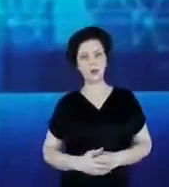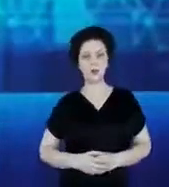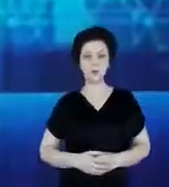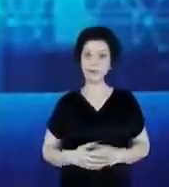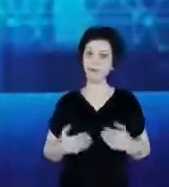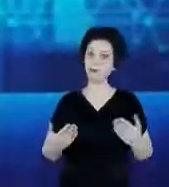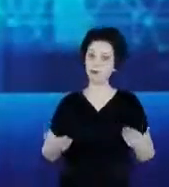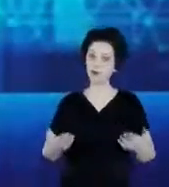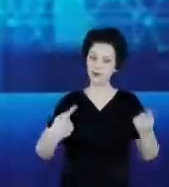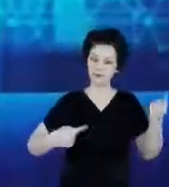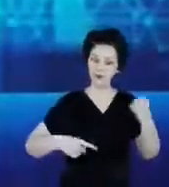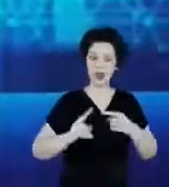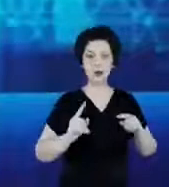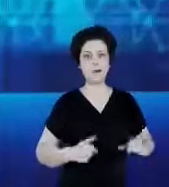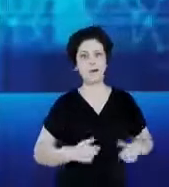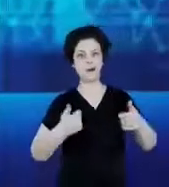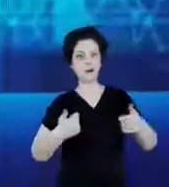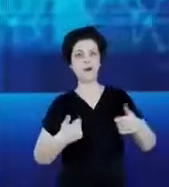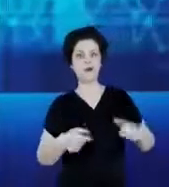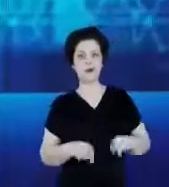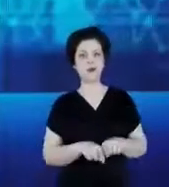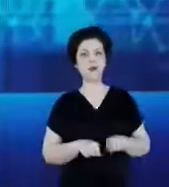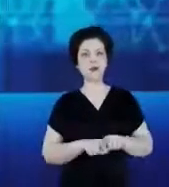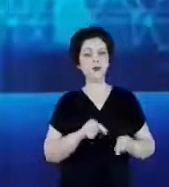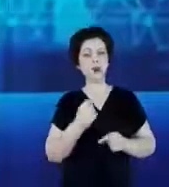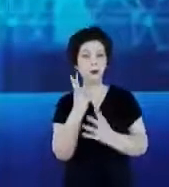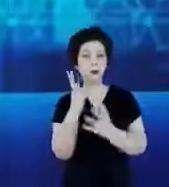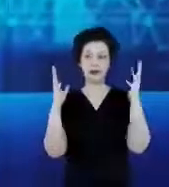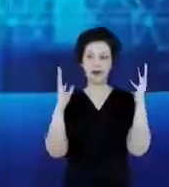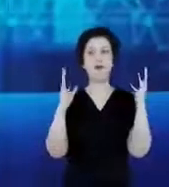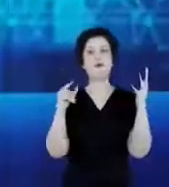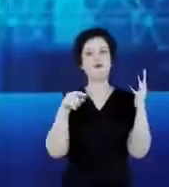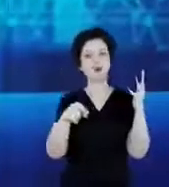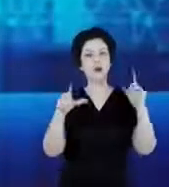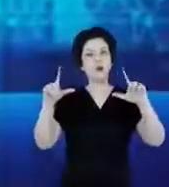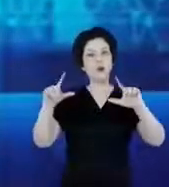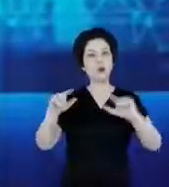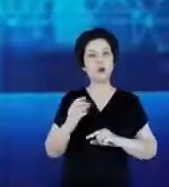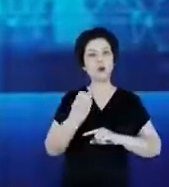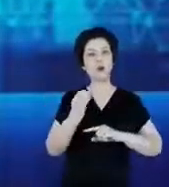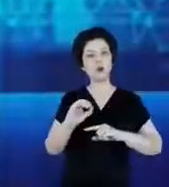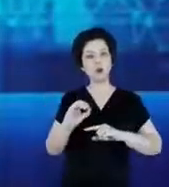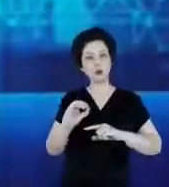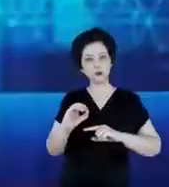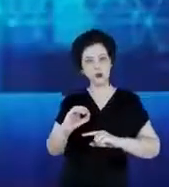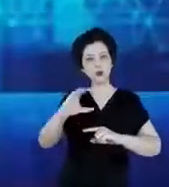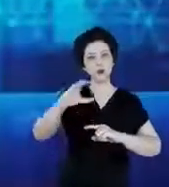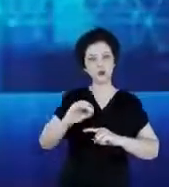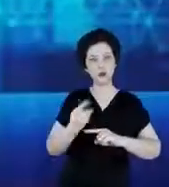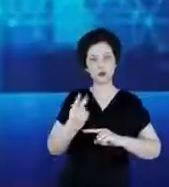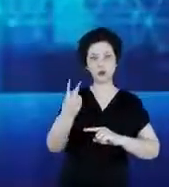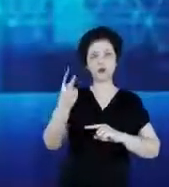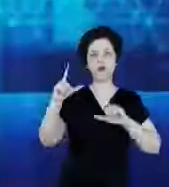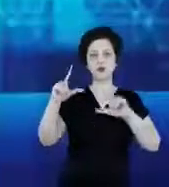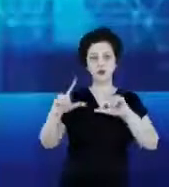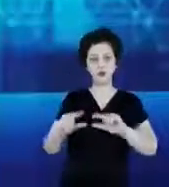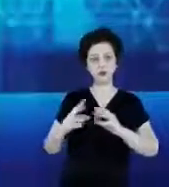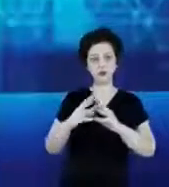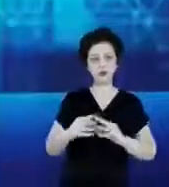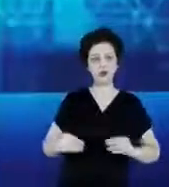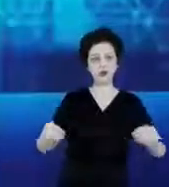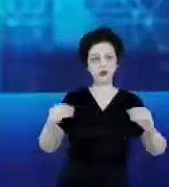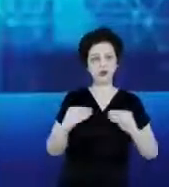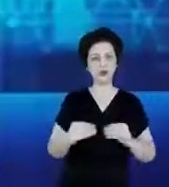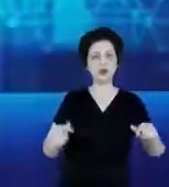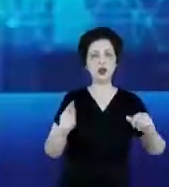uma vantagem e uma vantagem também ambiental, que nós vamos estar reduzindo substancialmente os gases